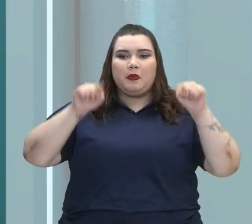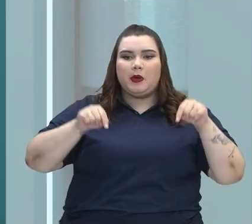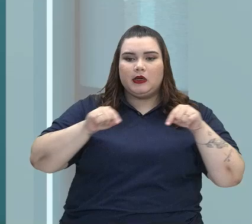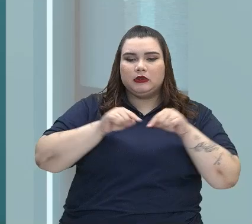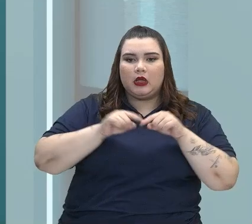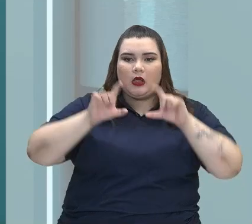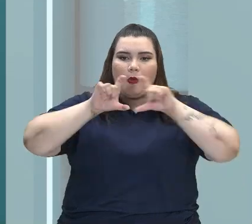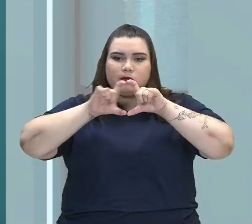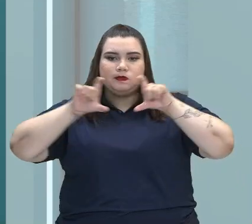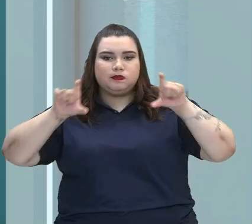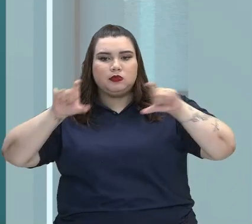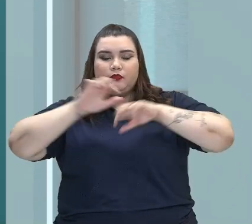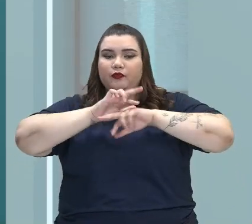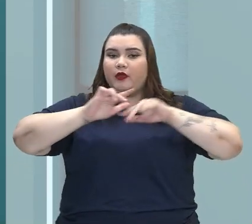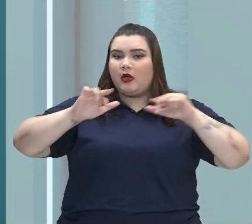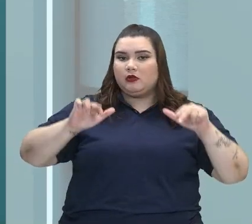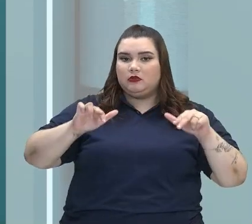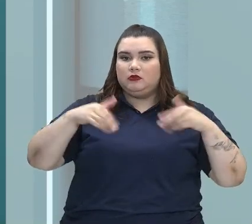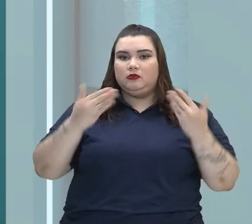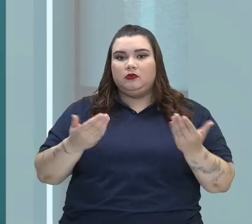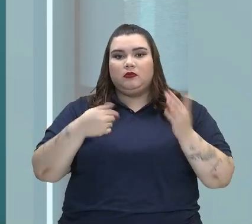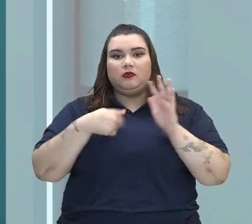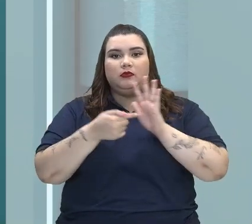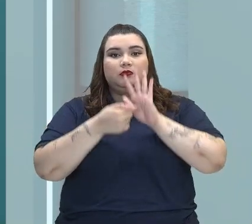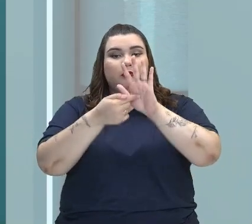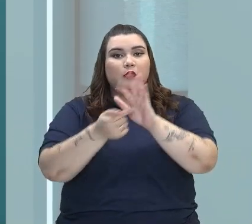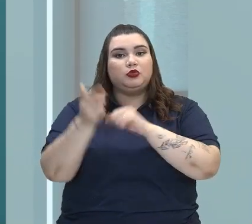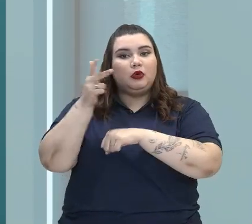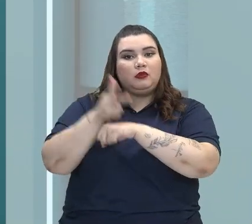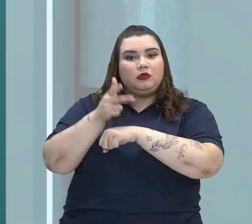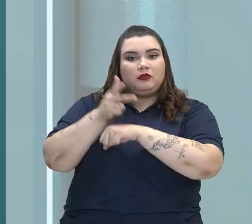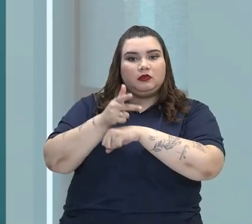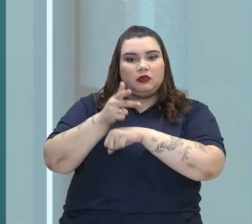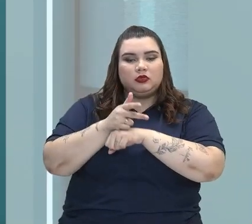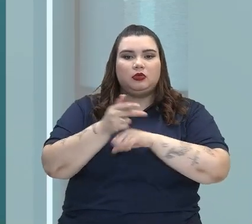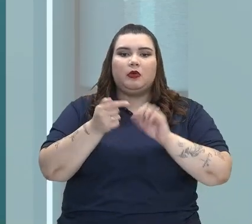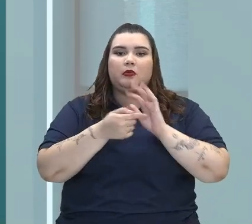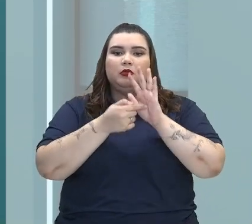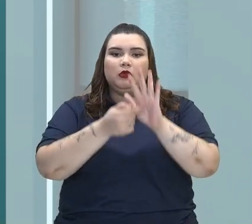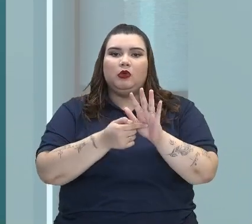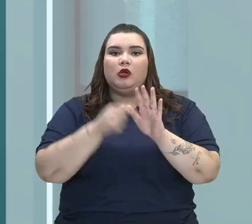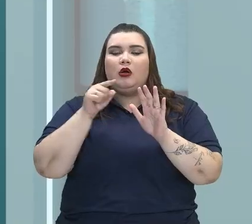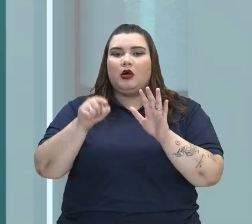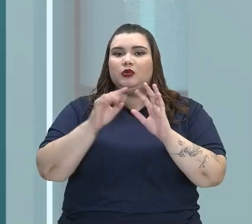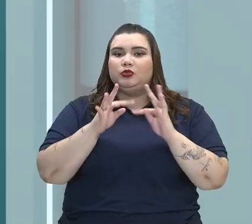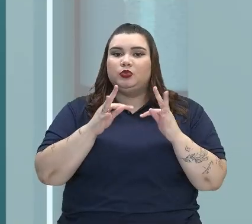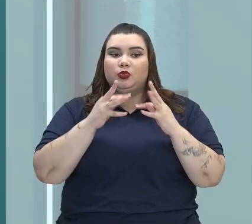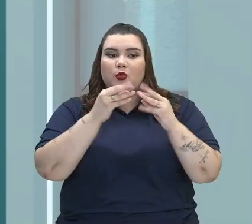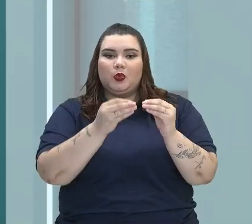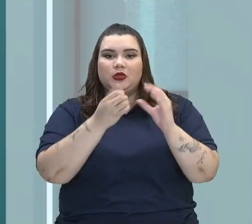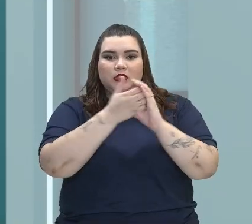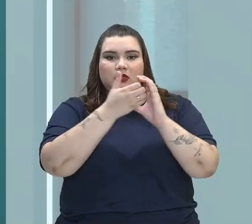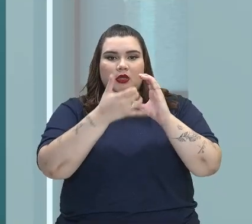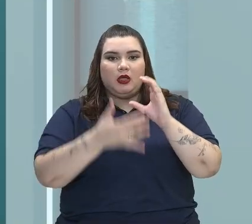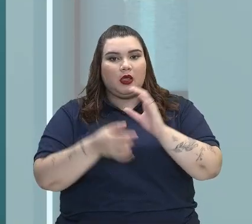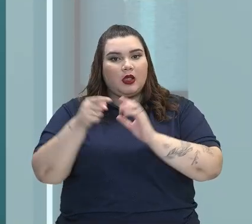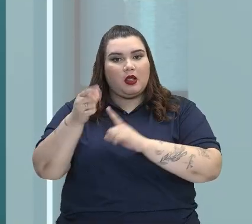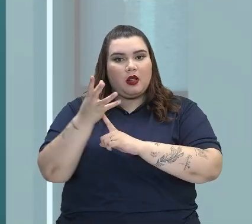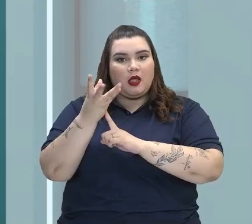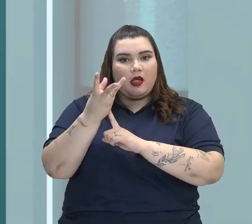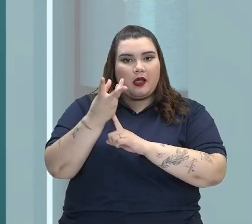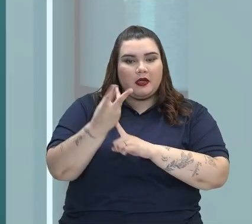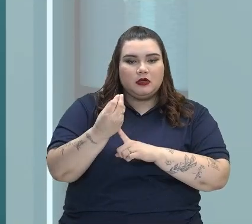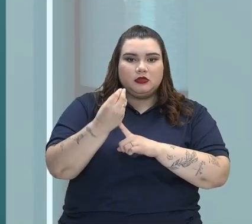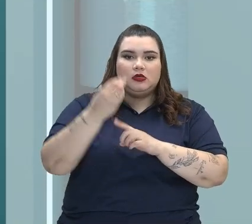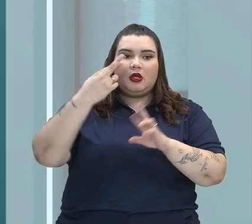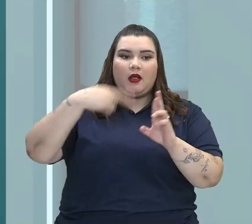retângulos, tá bom? E aí eu trouxe para vocês uma animação que apresenta justamente uma obra de arte fazendo